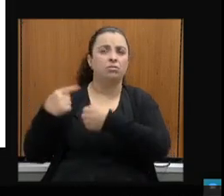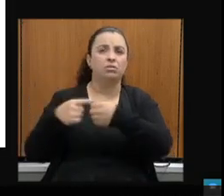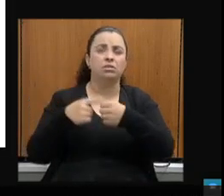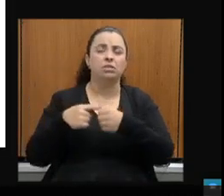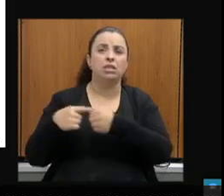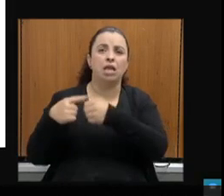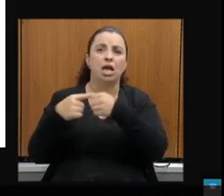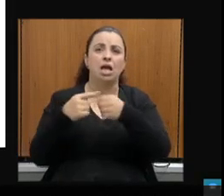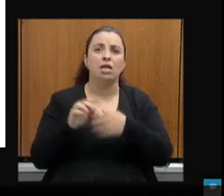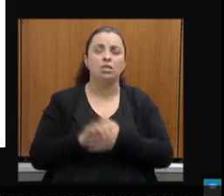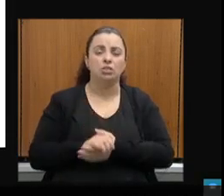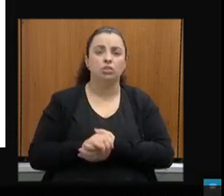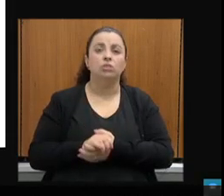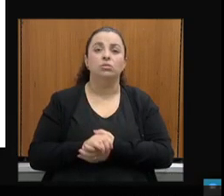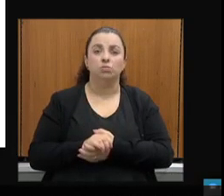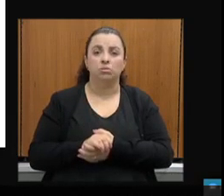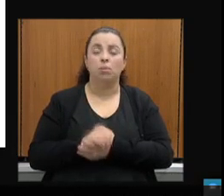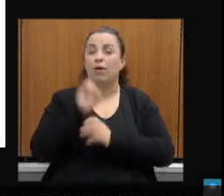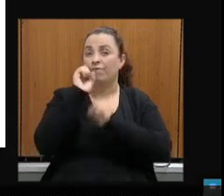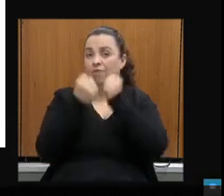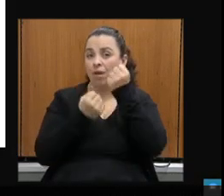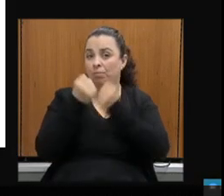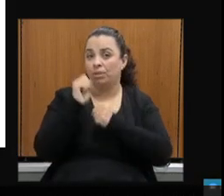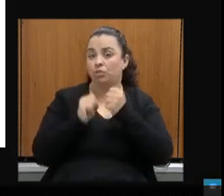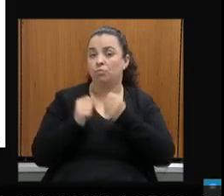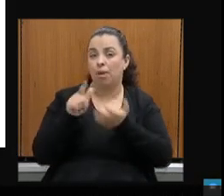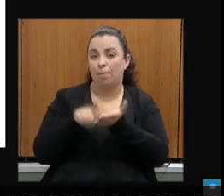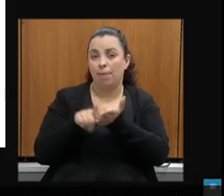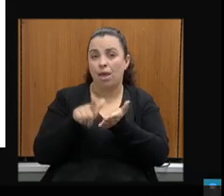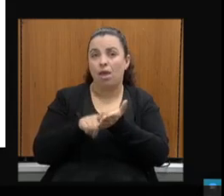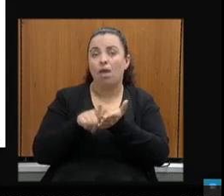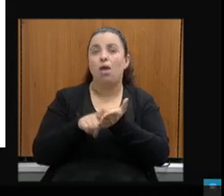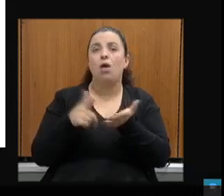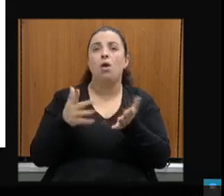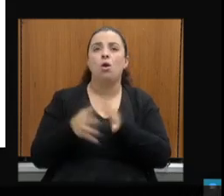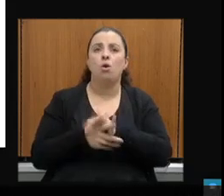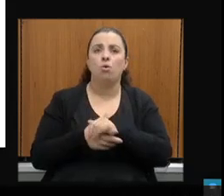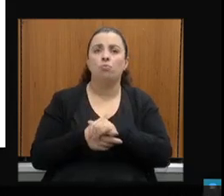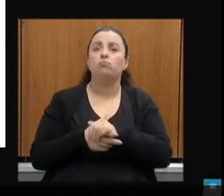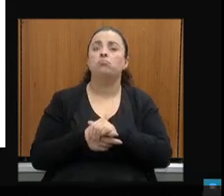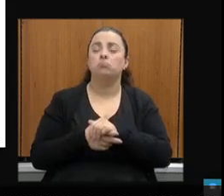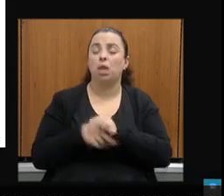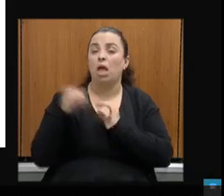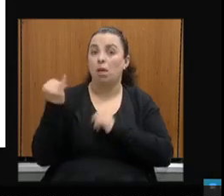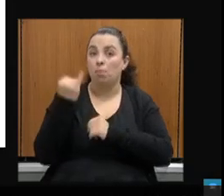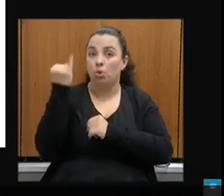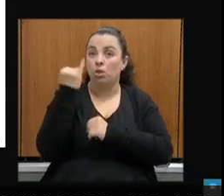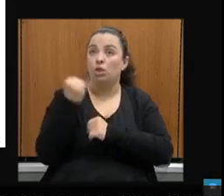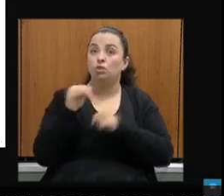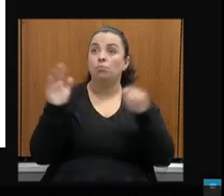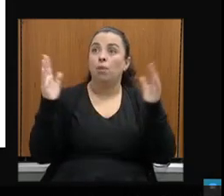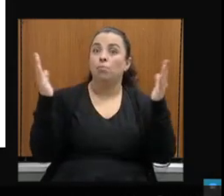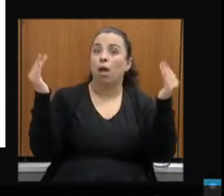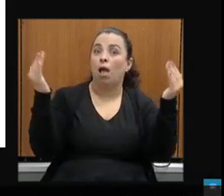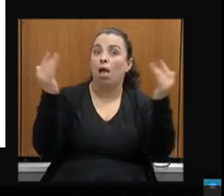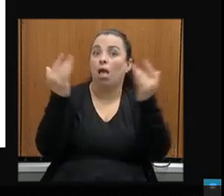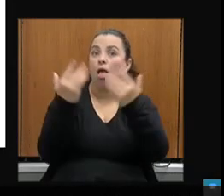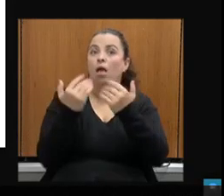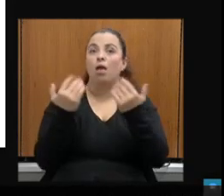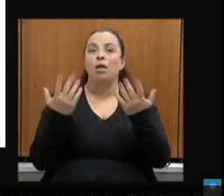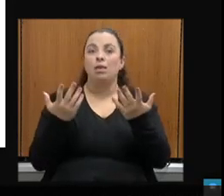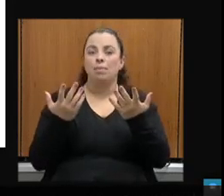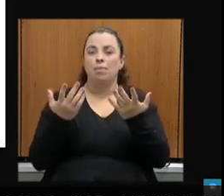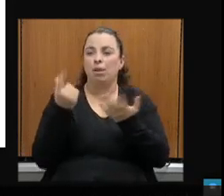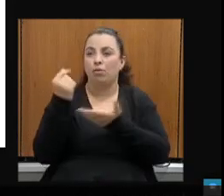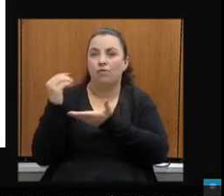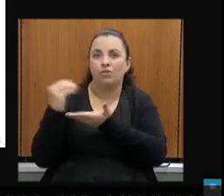de celulose Jacutinga é importantíssimo aí para poder atrair todo o investimento que tá ali próximo